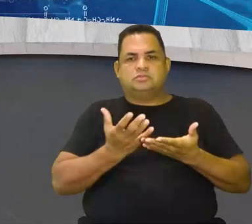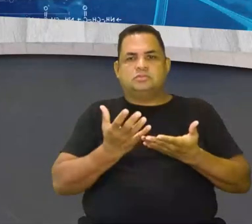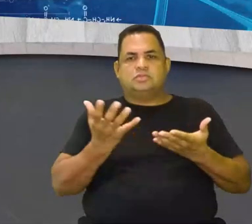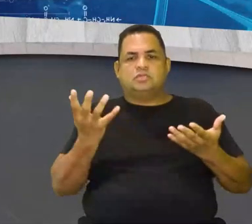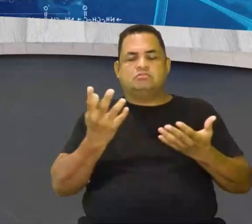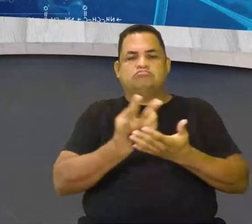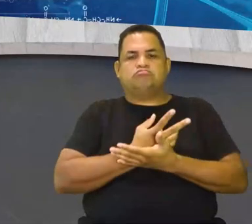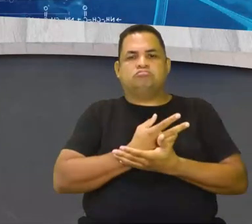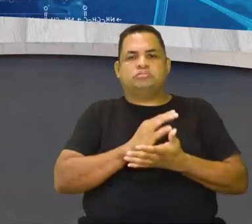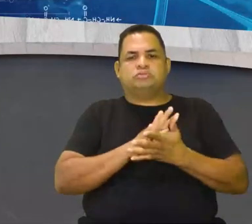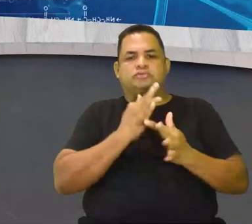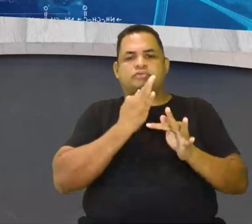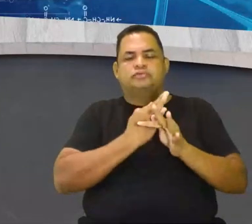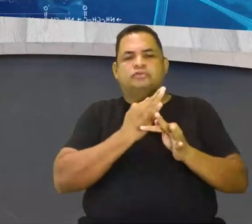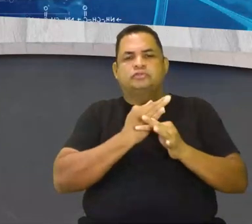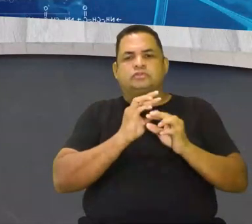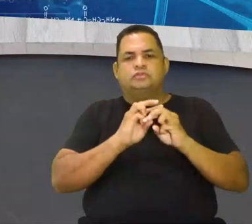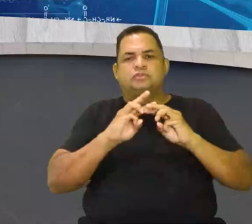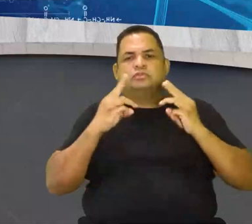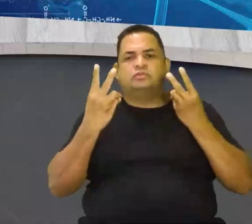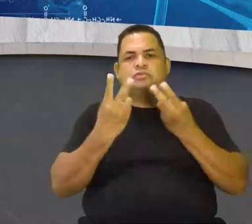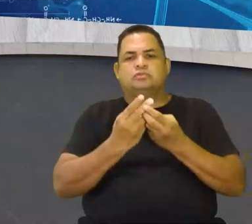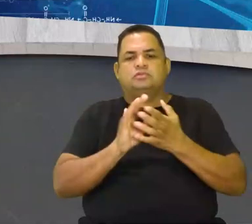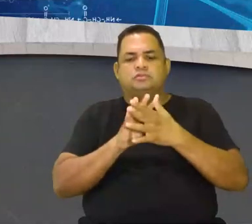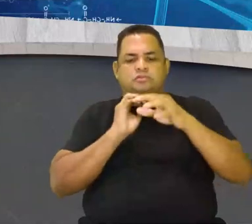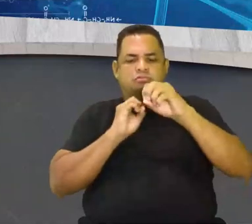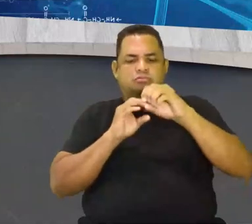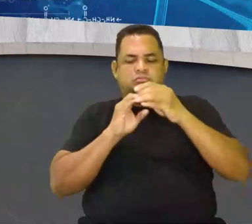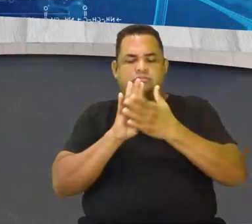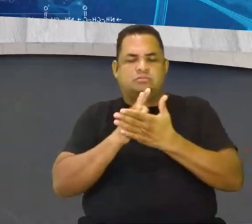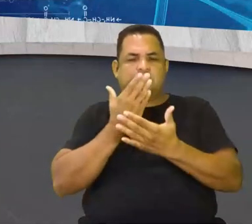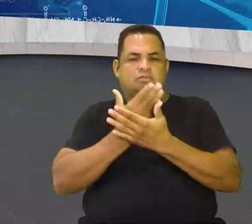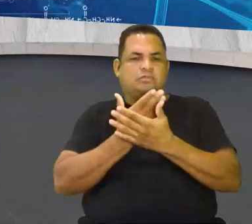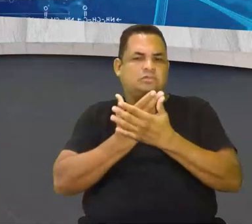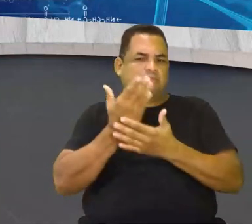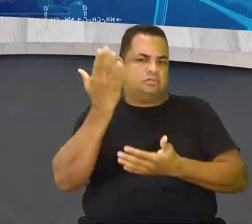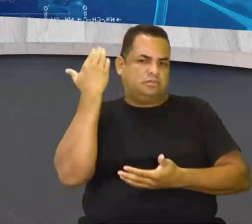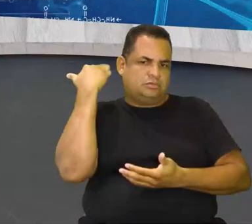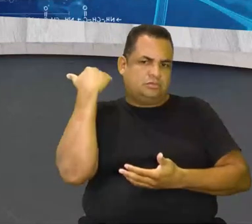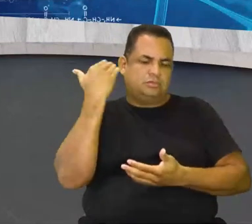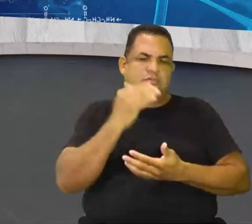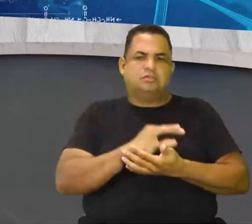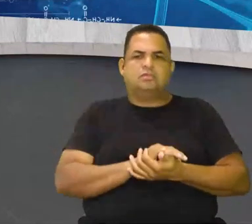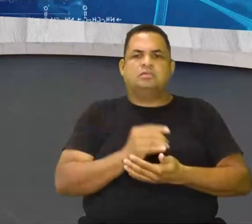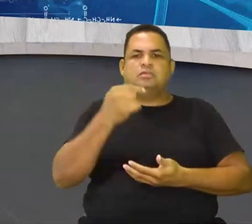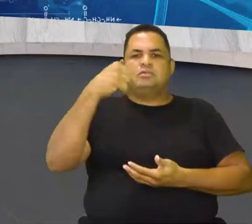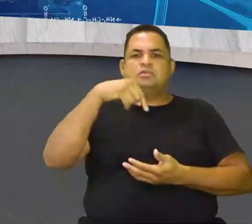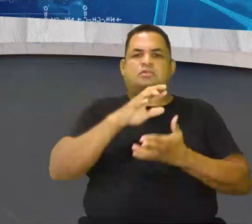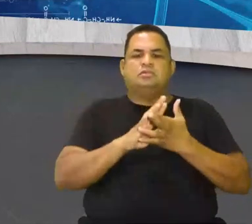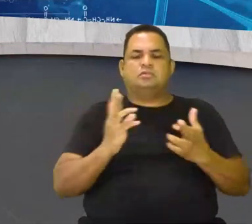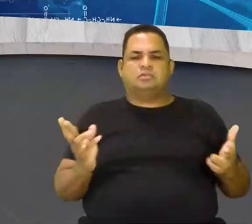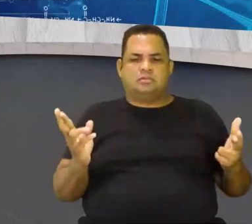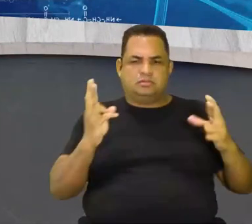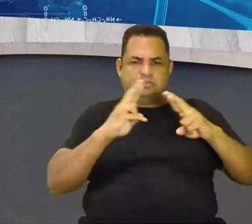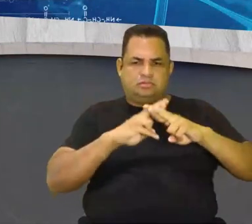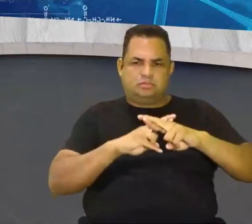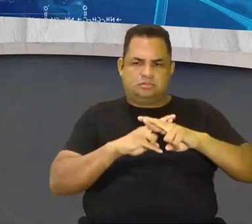eu, professor Almeida, professora Sabrina, abordamos nas aulas anteriores. Aqui, as reações